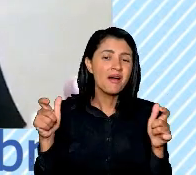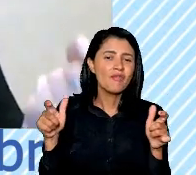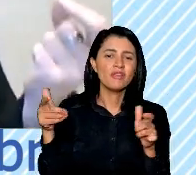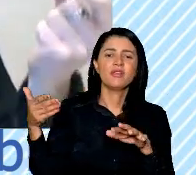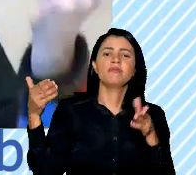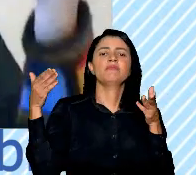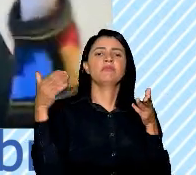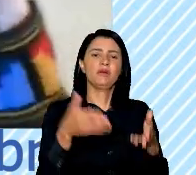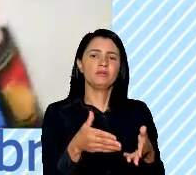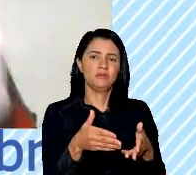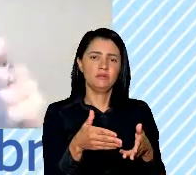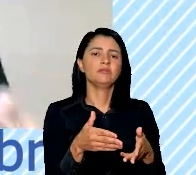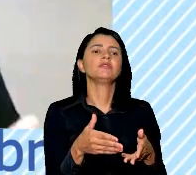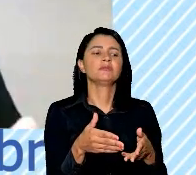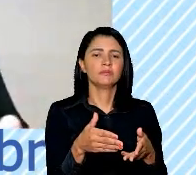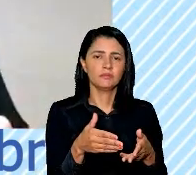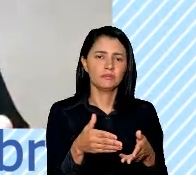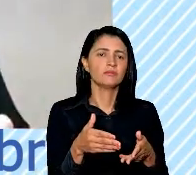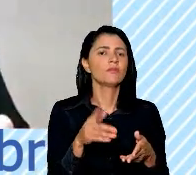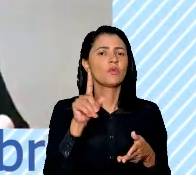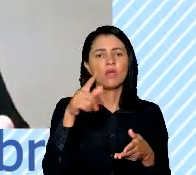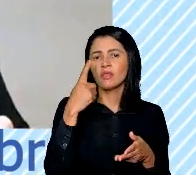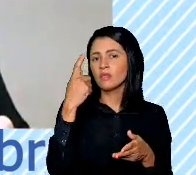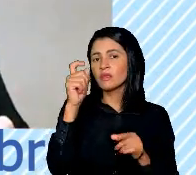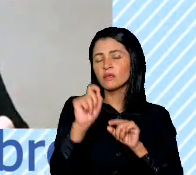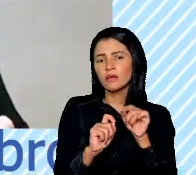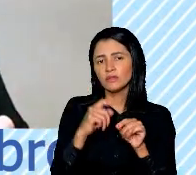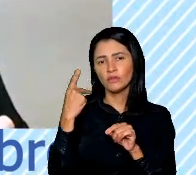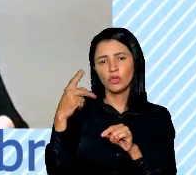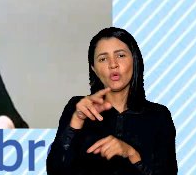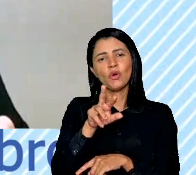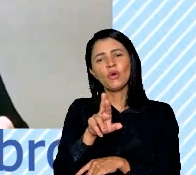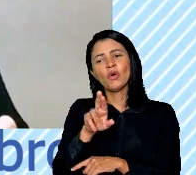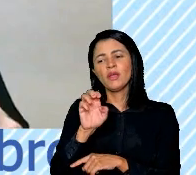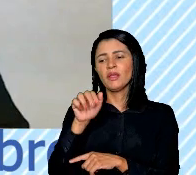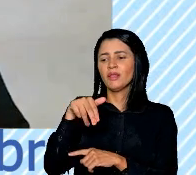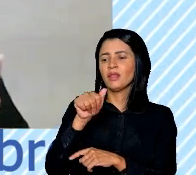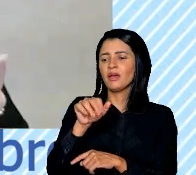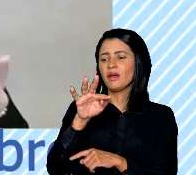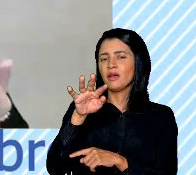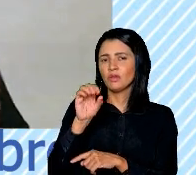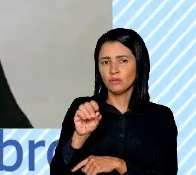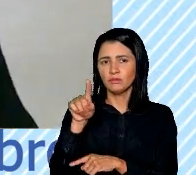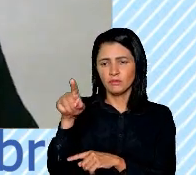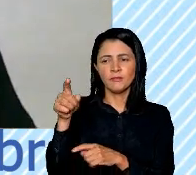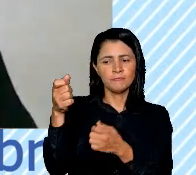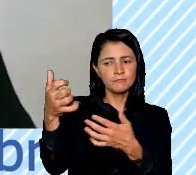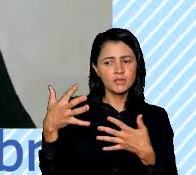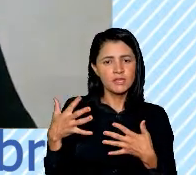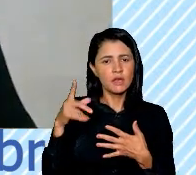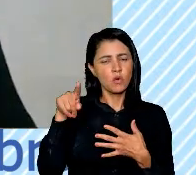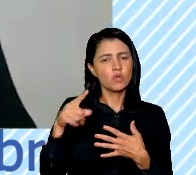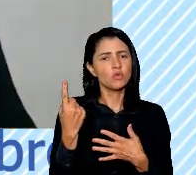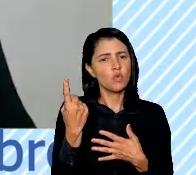participe. O que é interessante do Renato, e que ele traz um aspecto de que eu gosto muito,